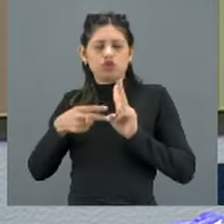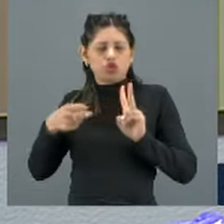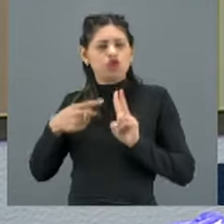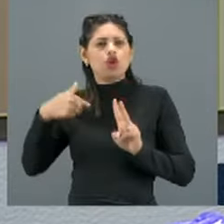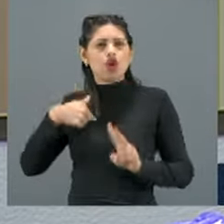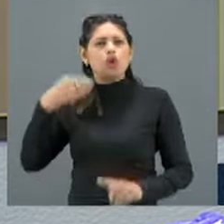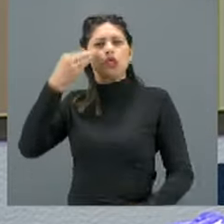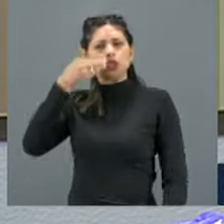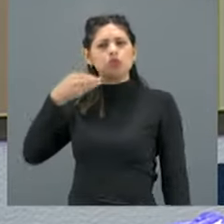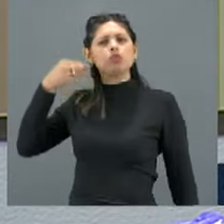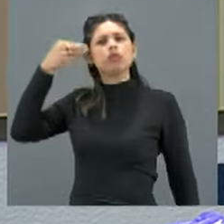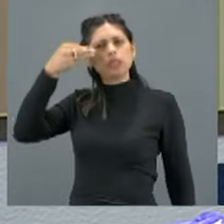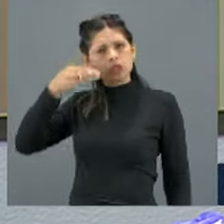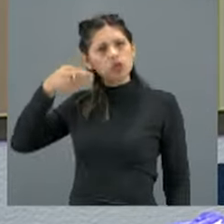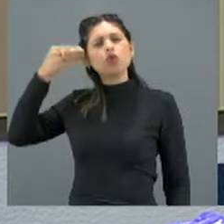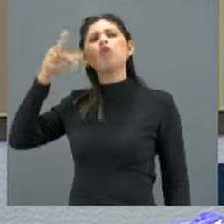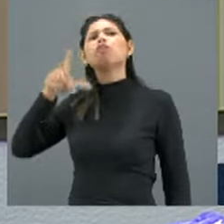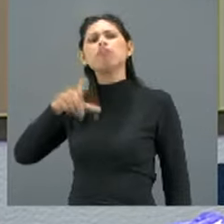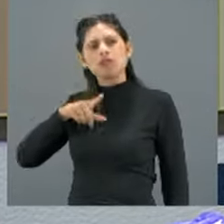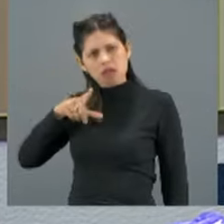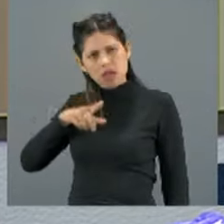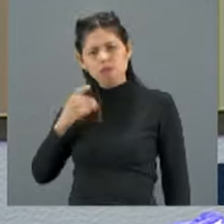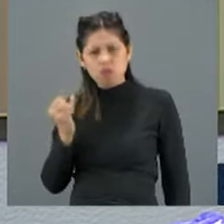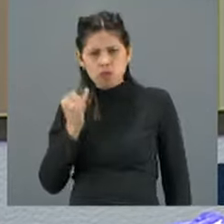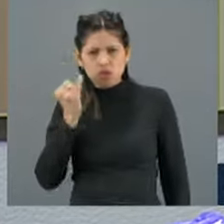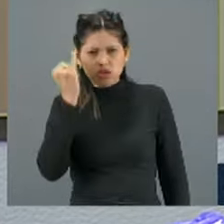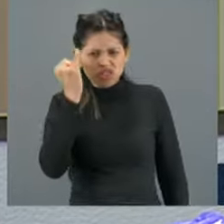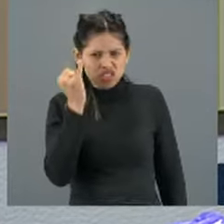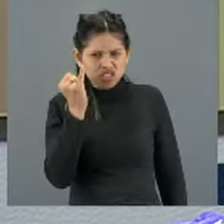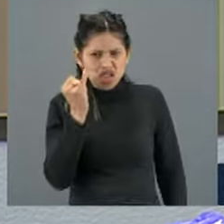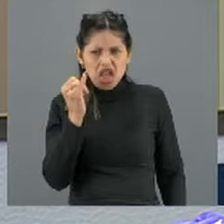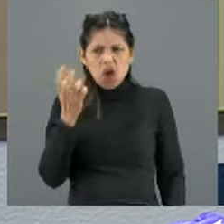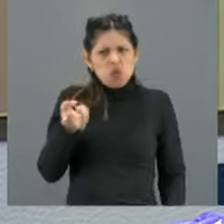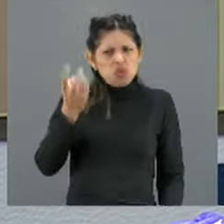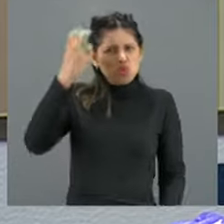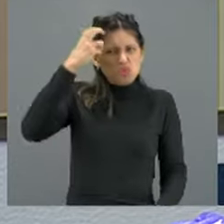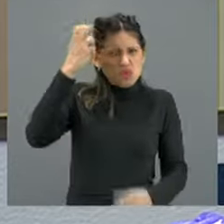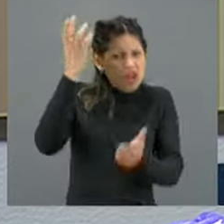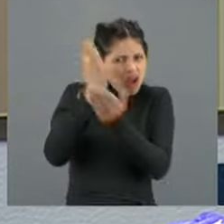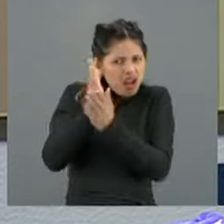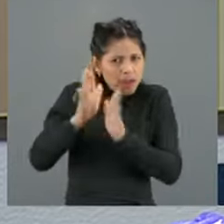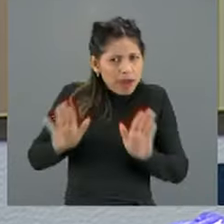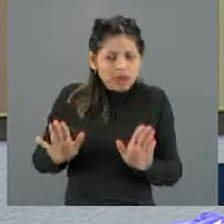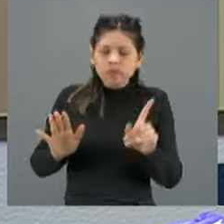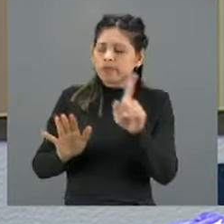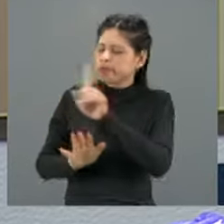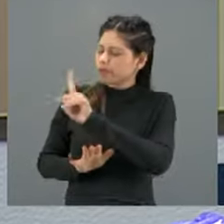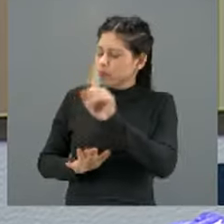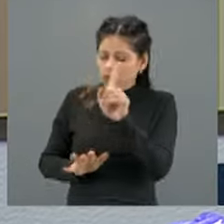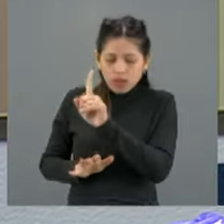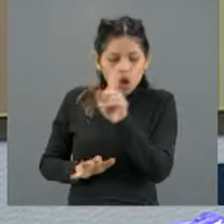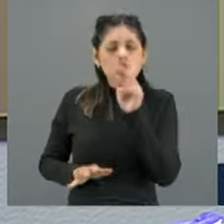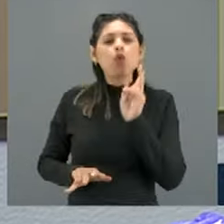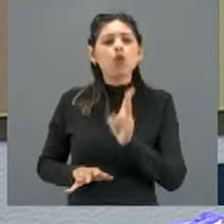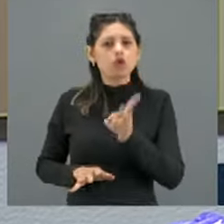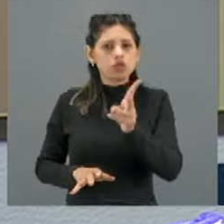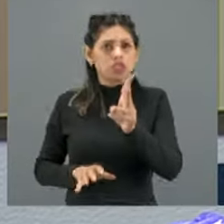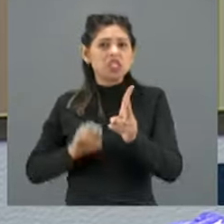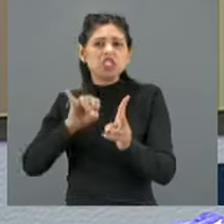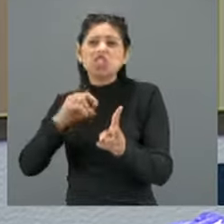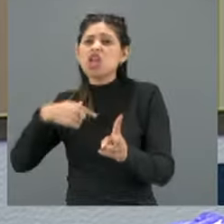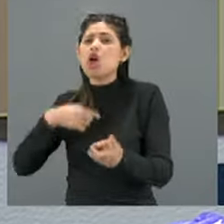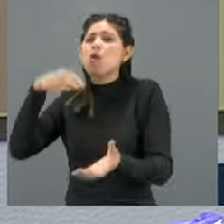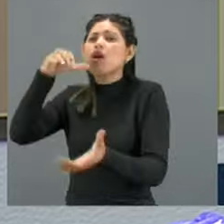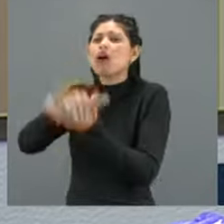Isso aí foi importante para nós. Não vai acabar a nossa cultura. Nós vamos continuar mesmo. Se eu vou casar com branco,